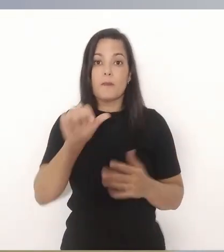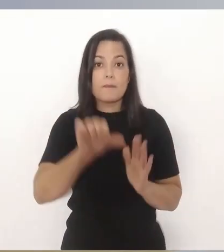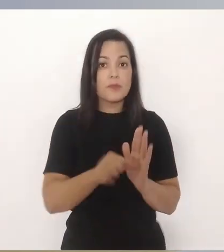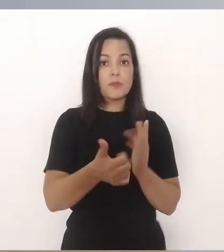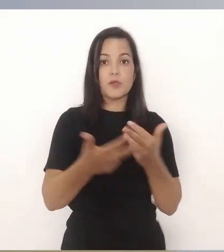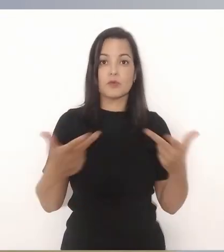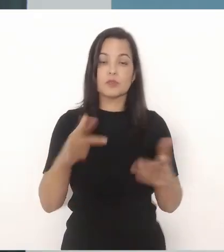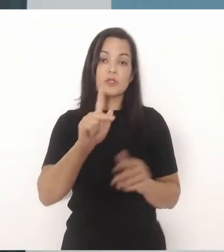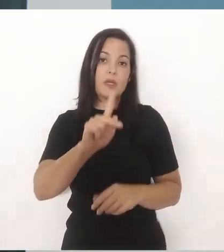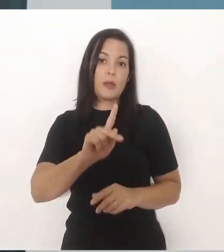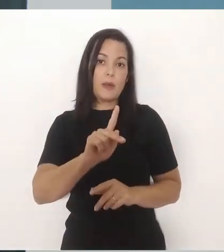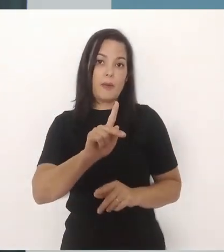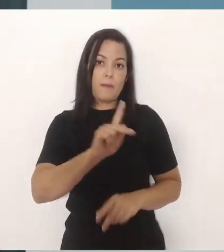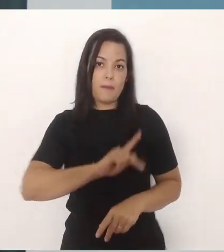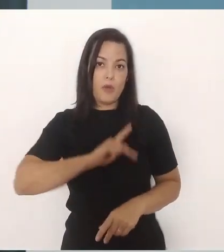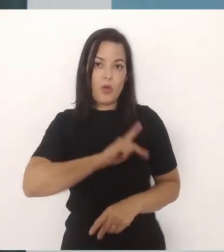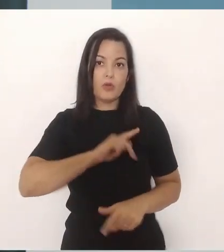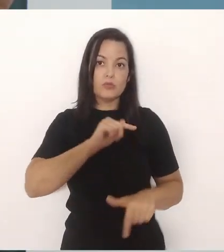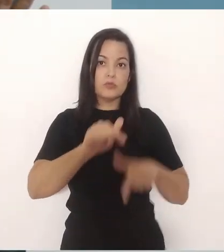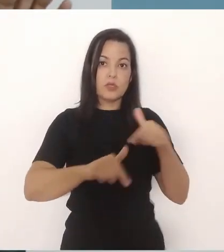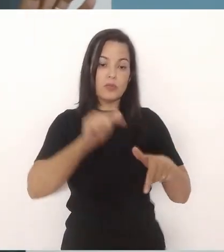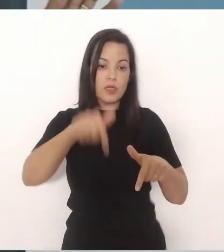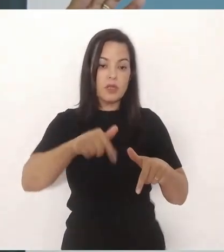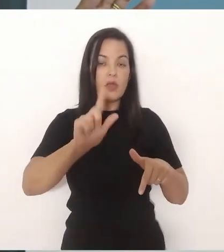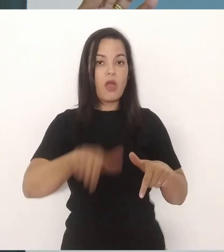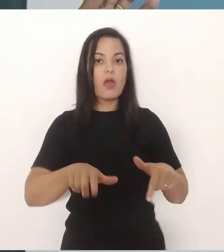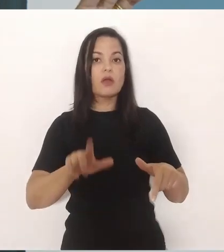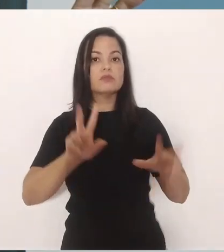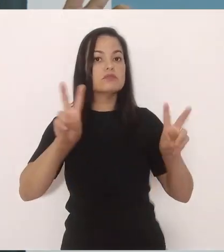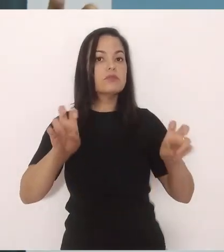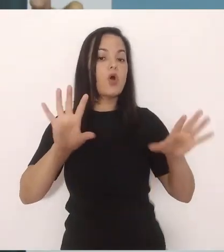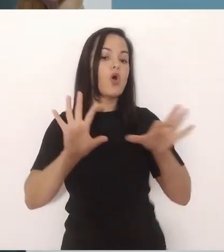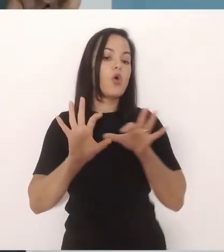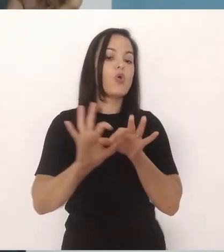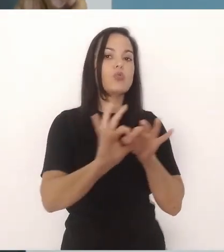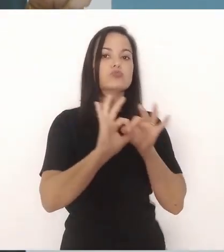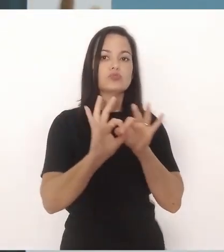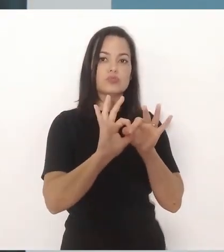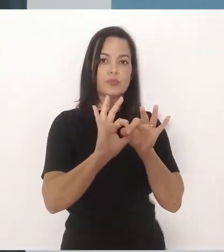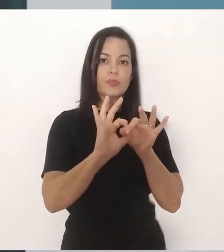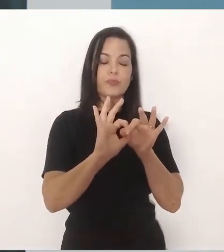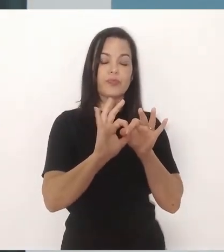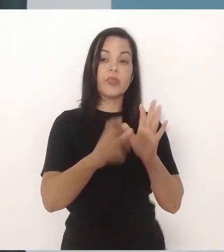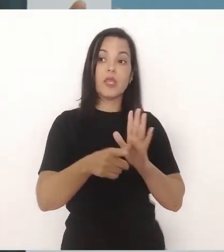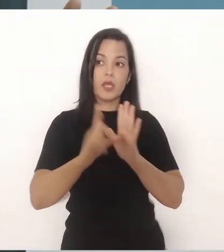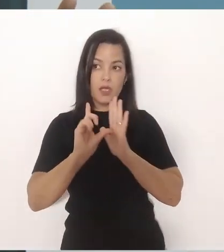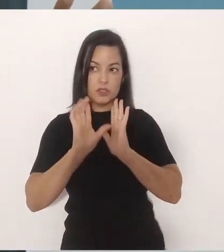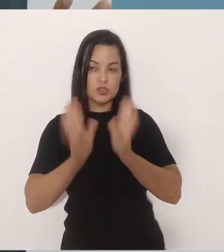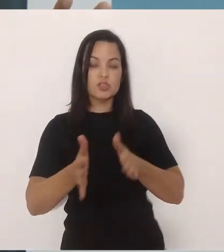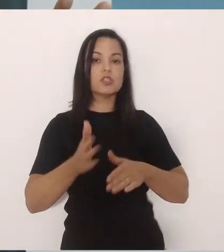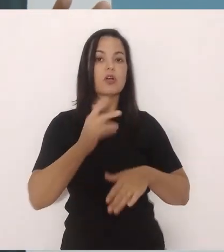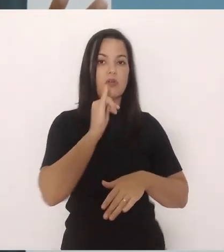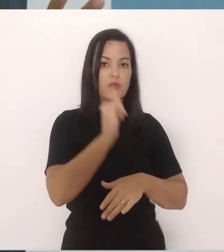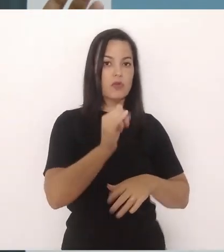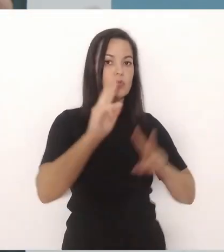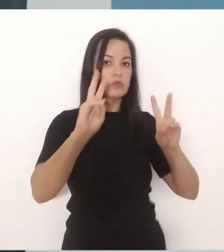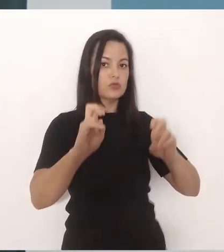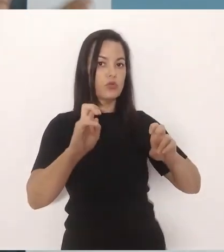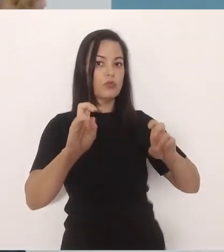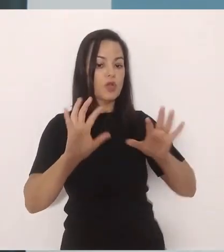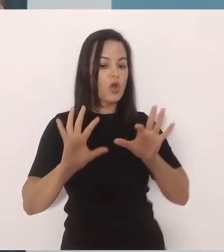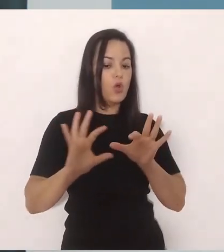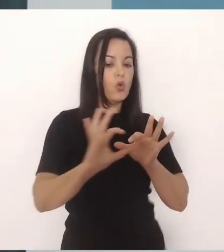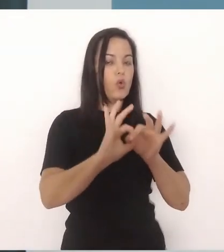a unidade. Note, Paulo já havia trabalhado com a unidade do ponto de vista mais prático. Ele já havia falado em unidade